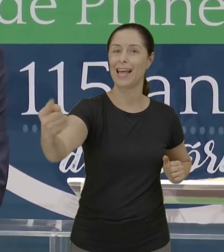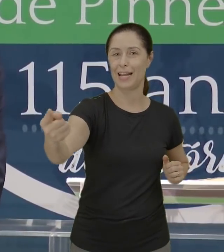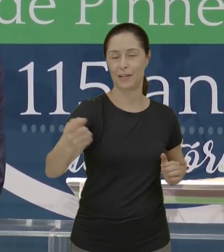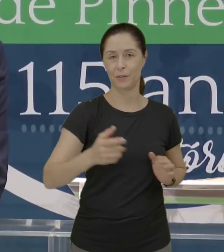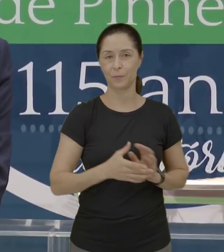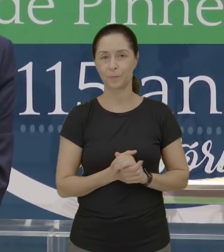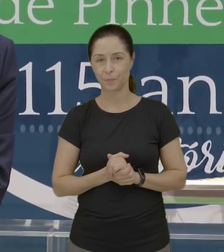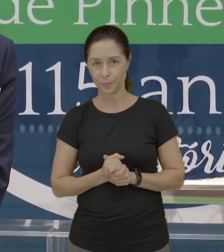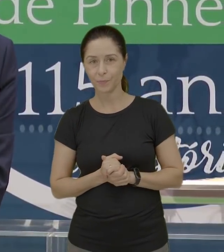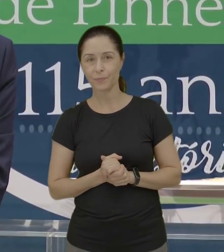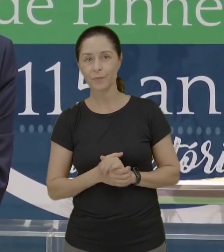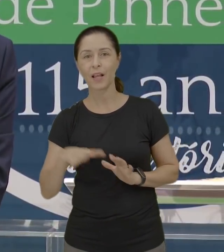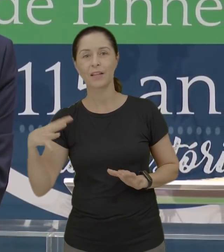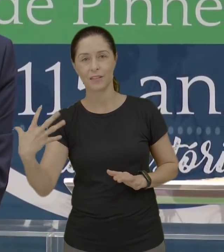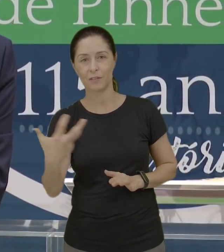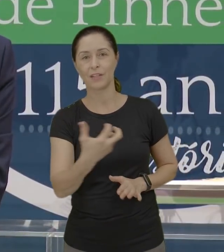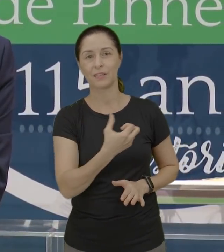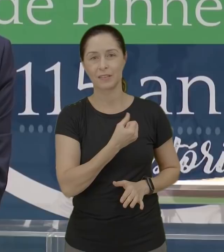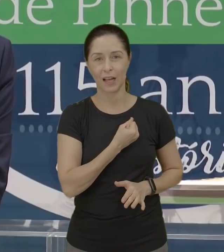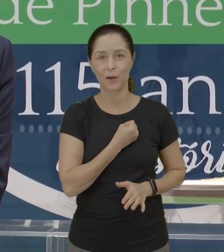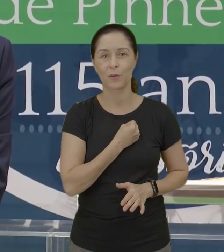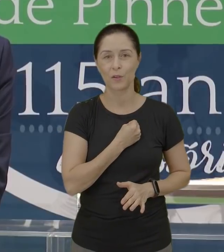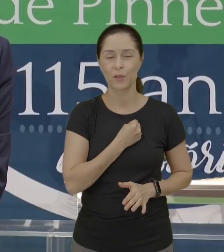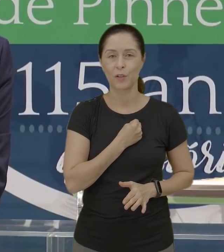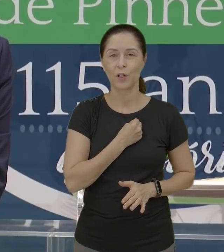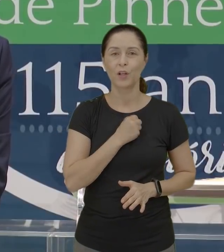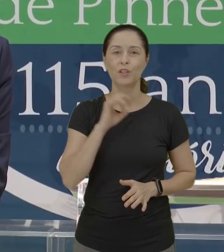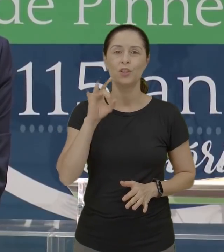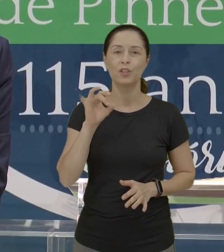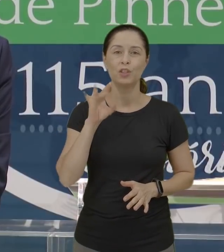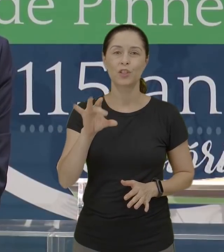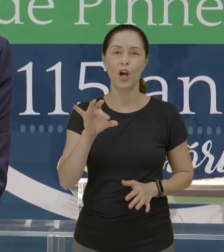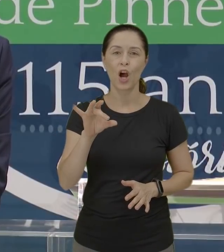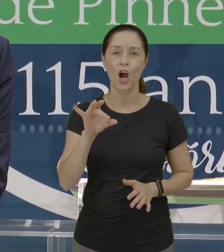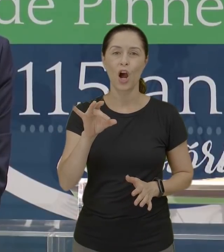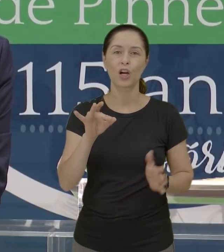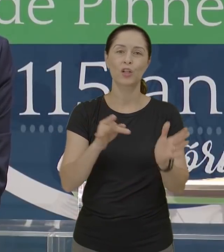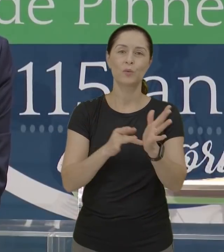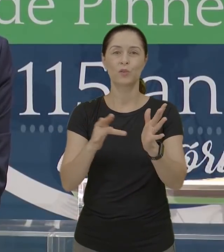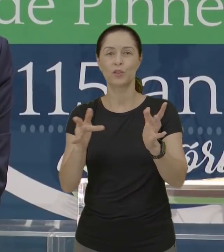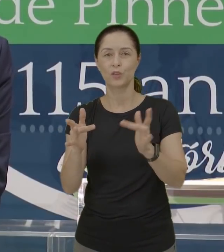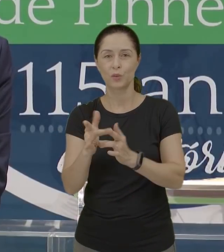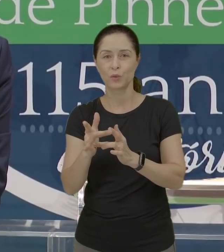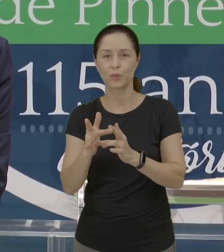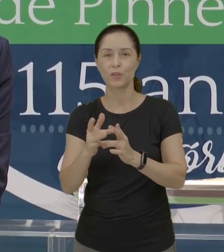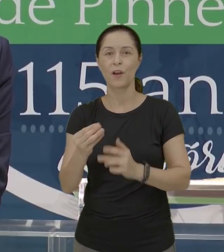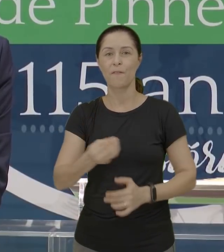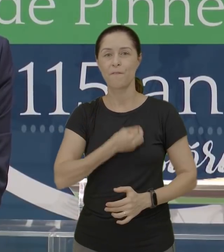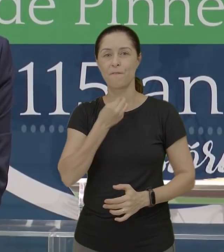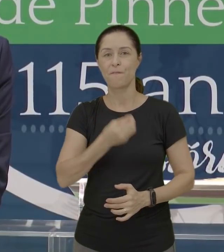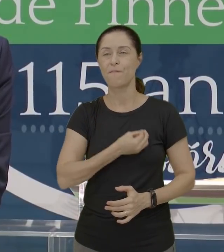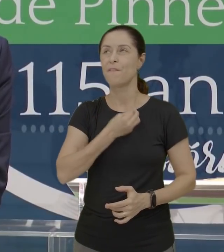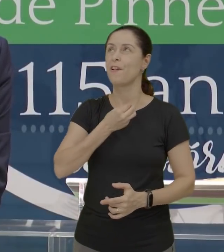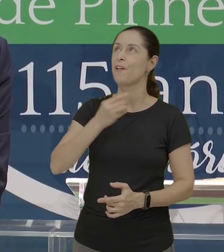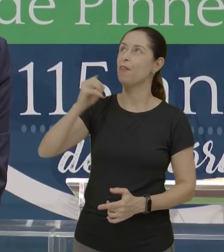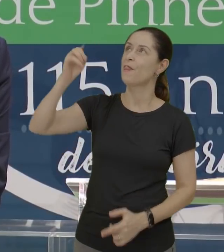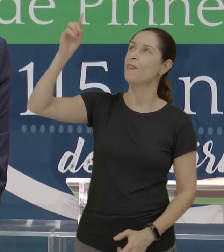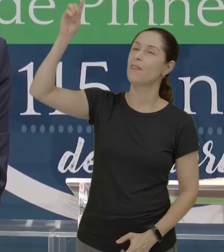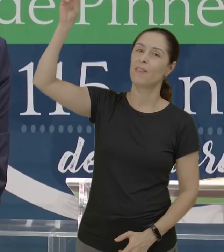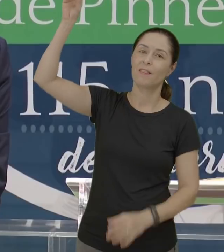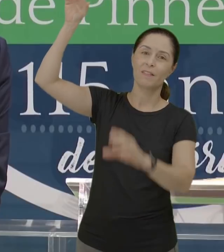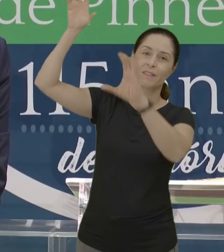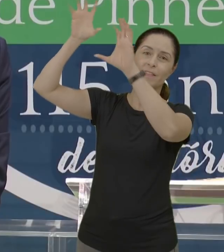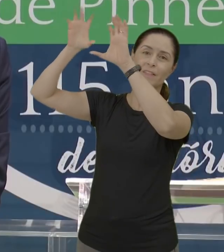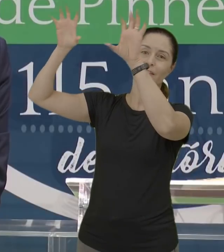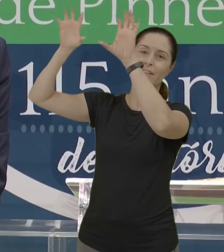palavras, sua salvação está segura, porque Jesus está lá em cima, como seu intercessor,